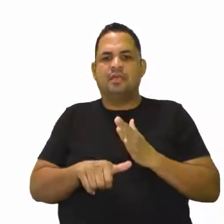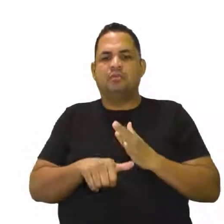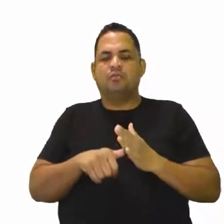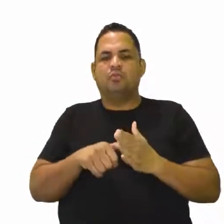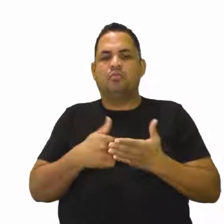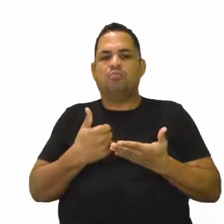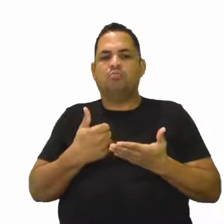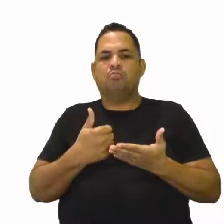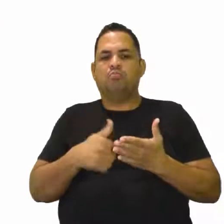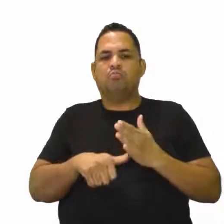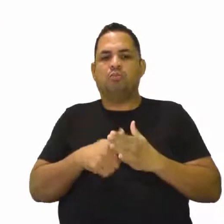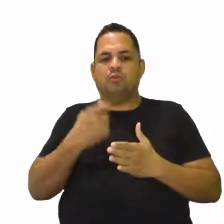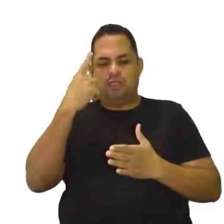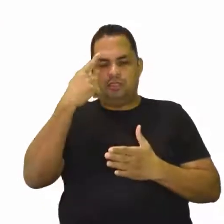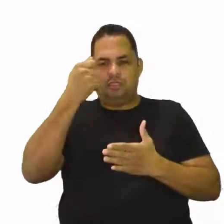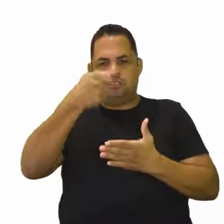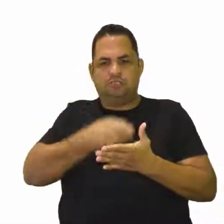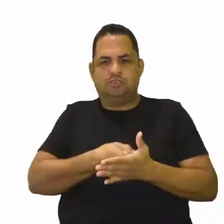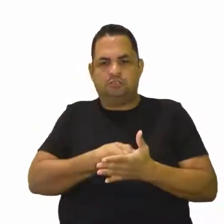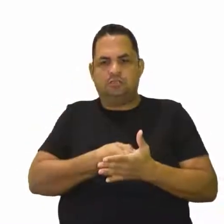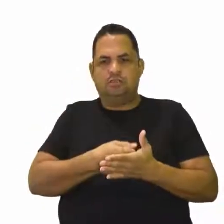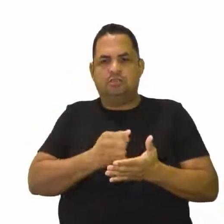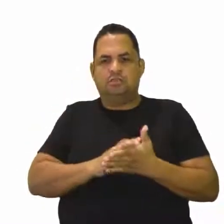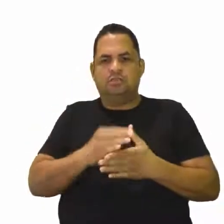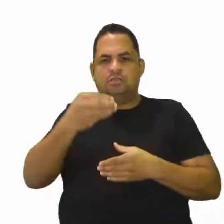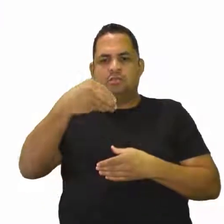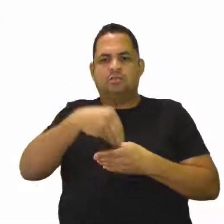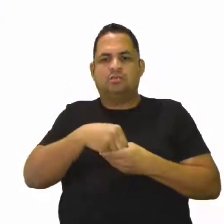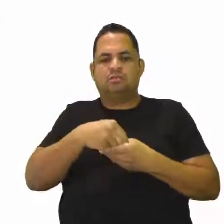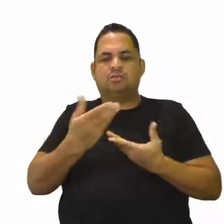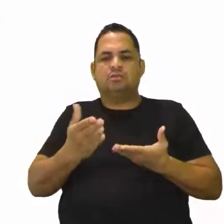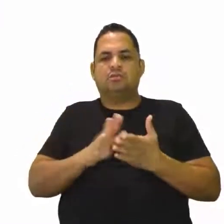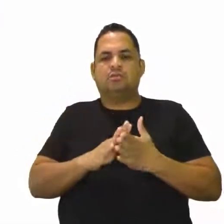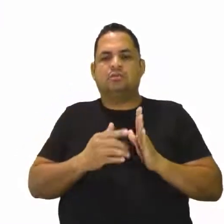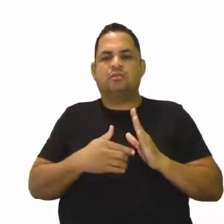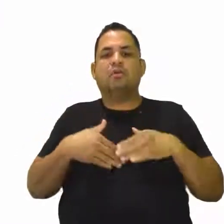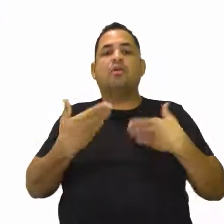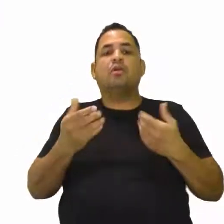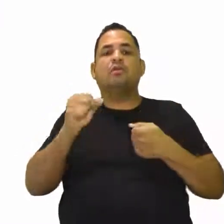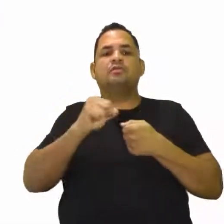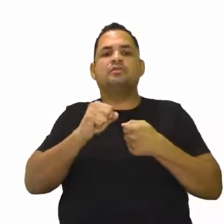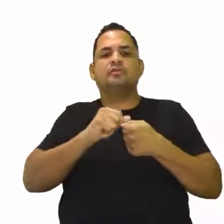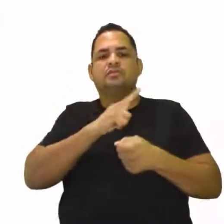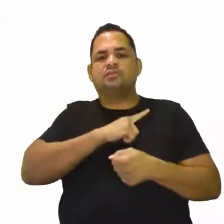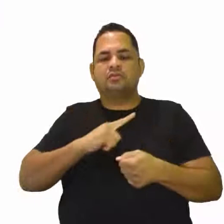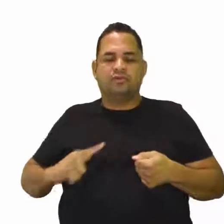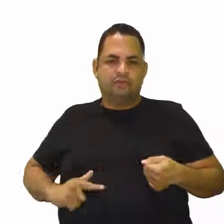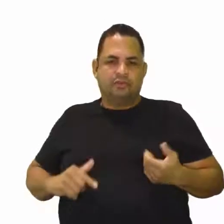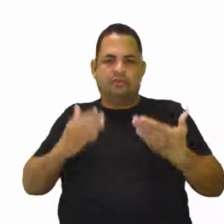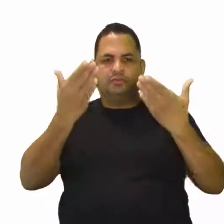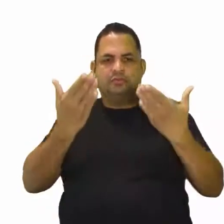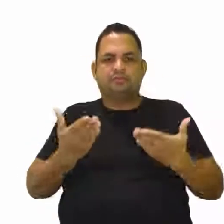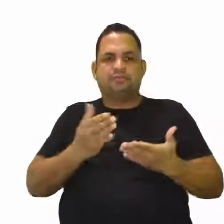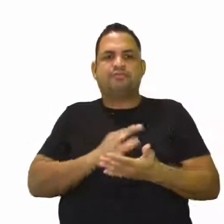providência tomada por Getúlio Vargas, vão ser, dentro desse governo provisório, o que faz esse governo provisório?